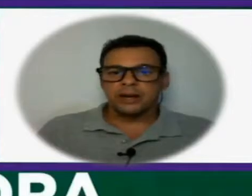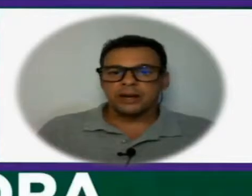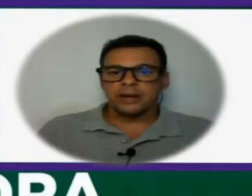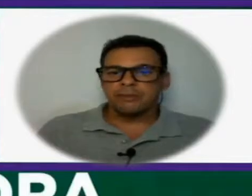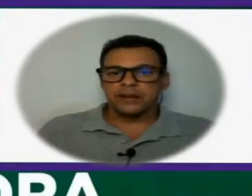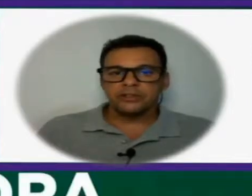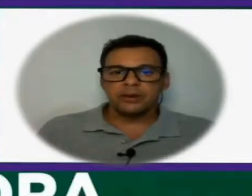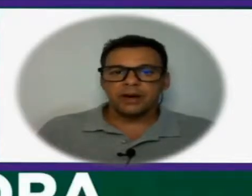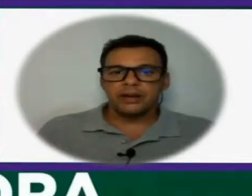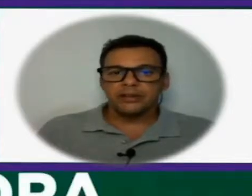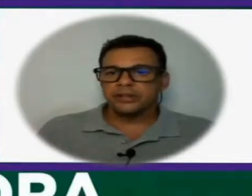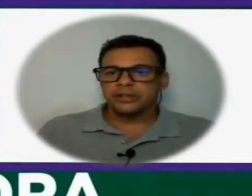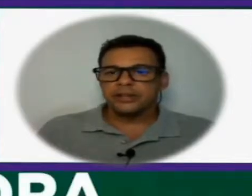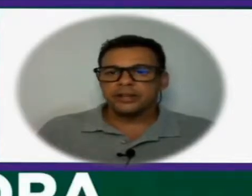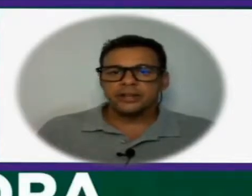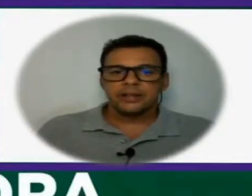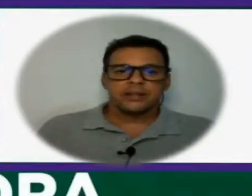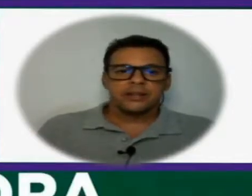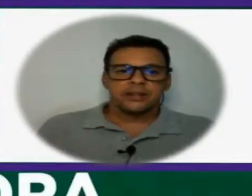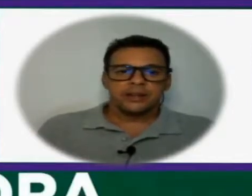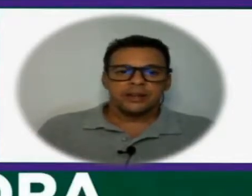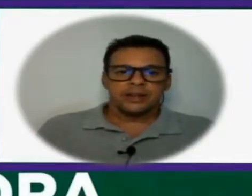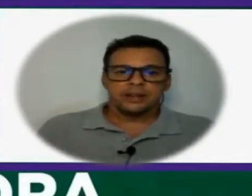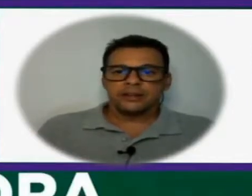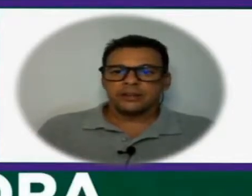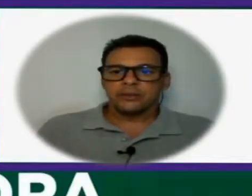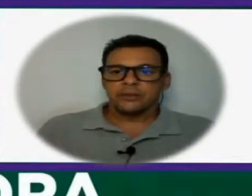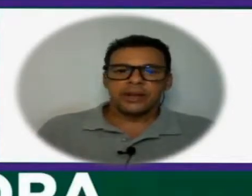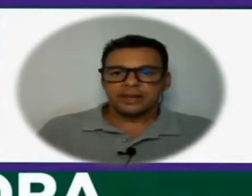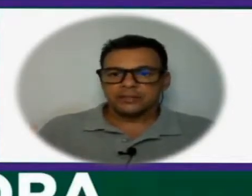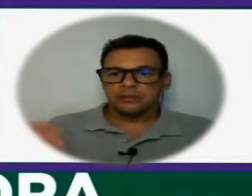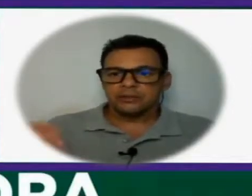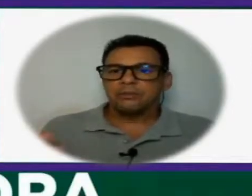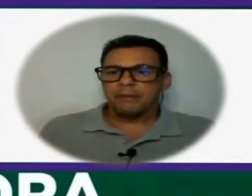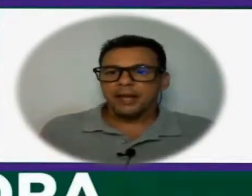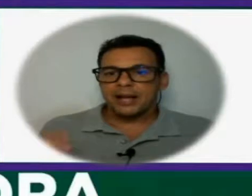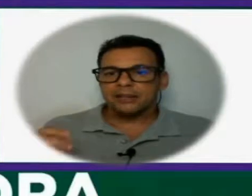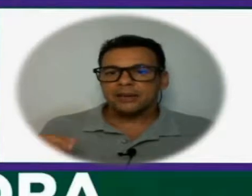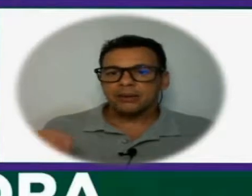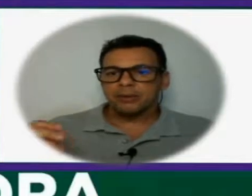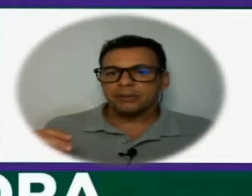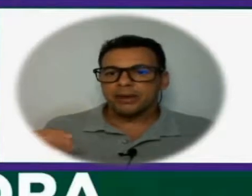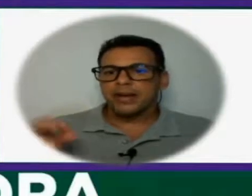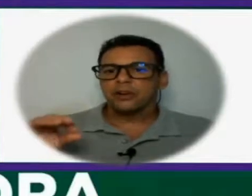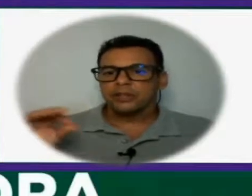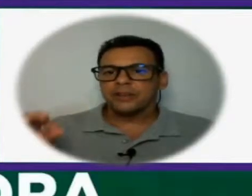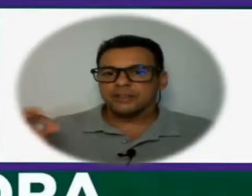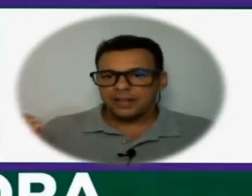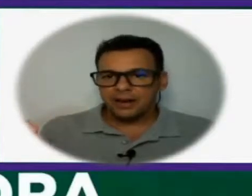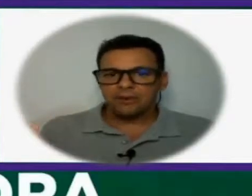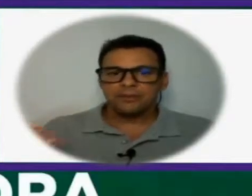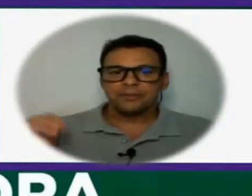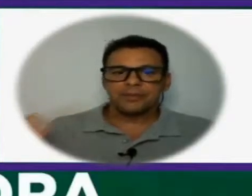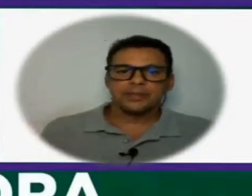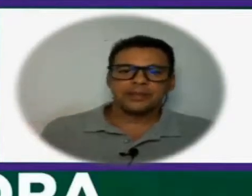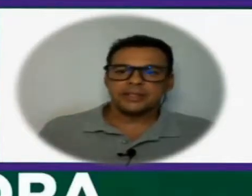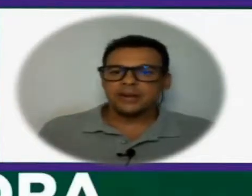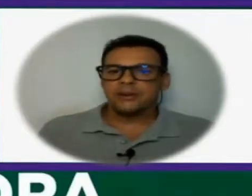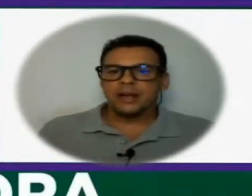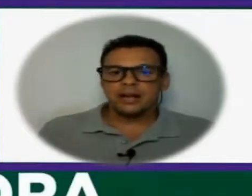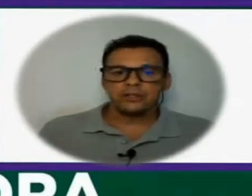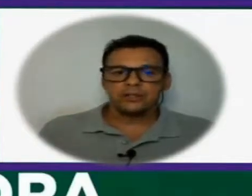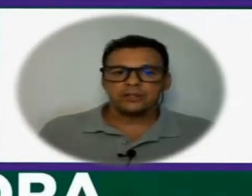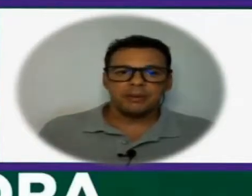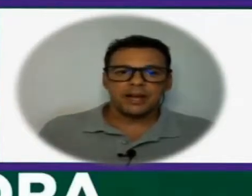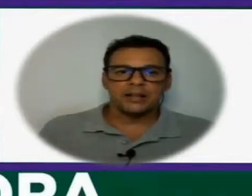temos Uma imagem Com a lista De De uma relação De supermercado Como é chama? Aquela notinha fiscal Que